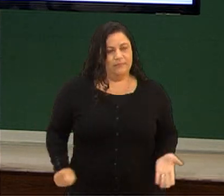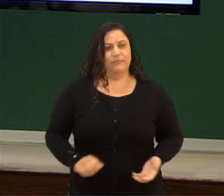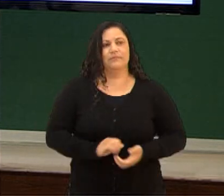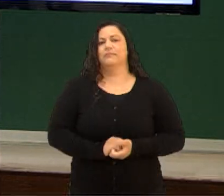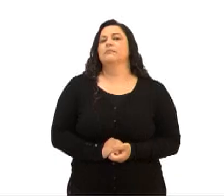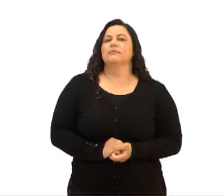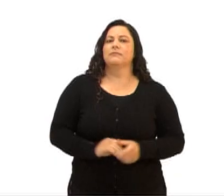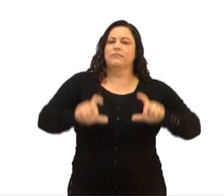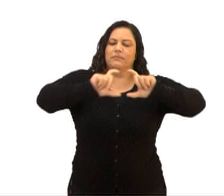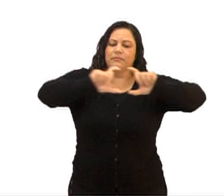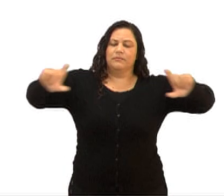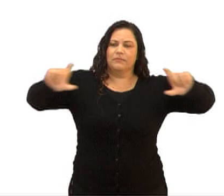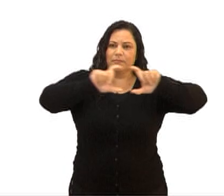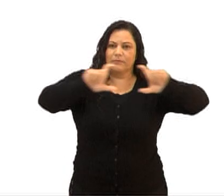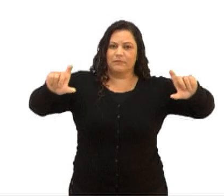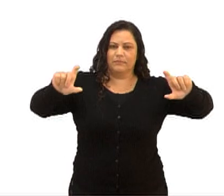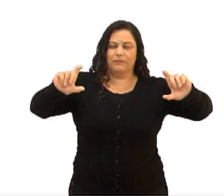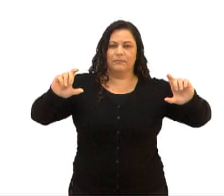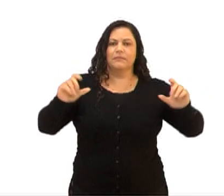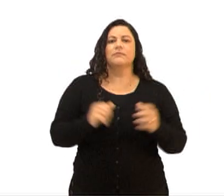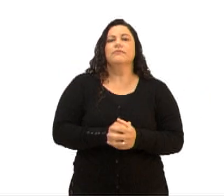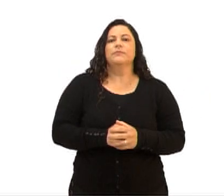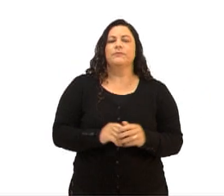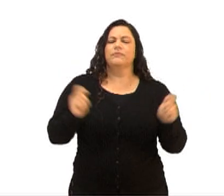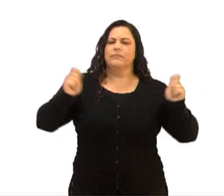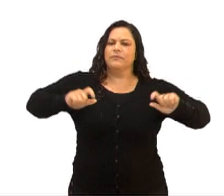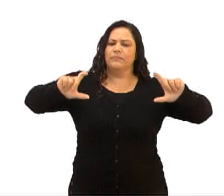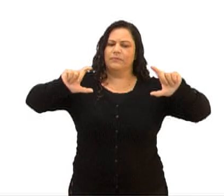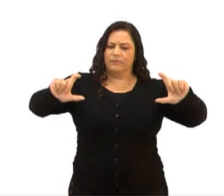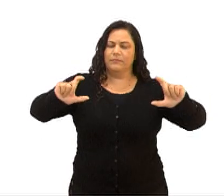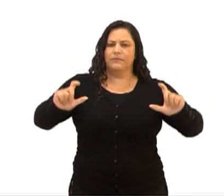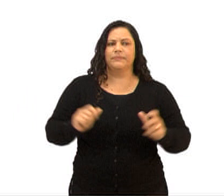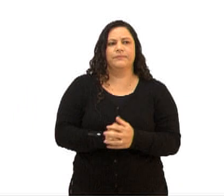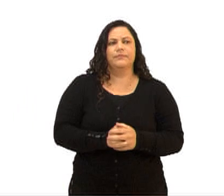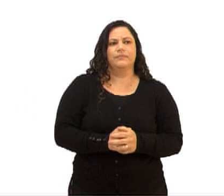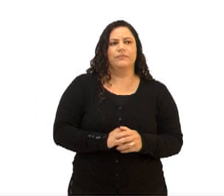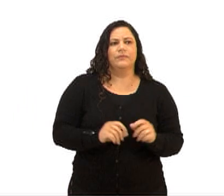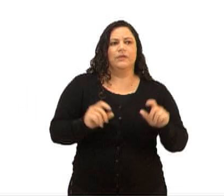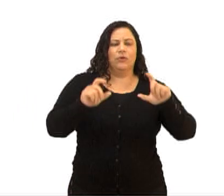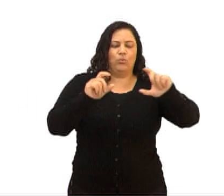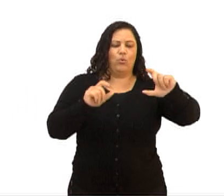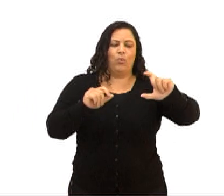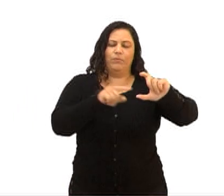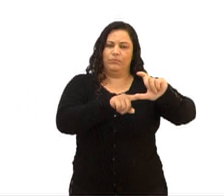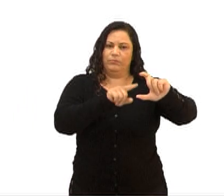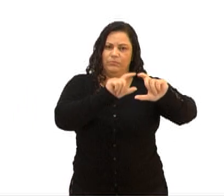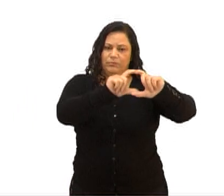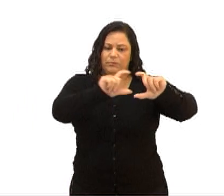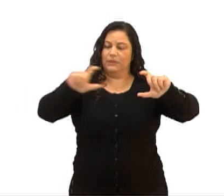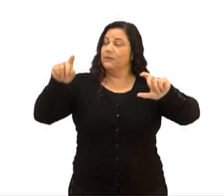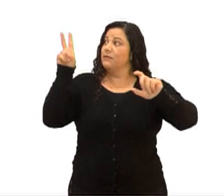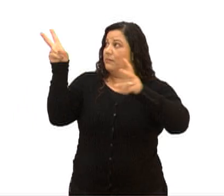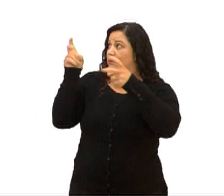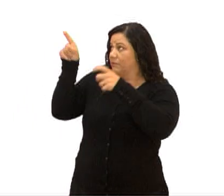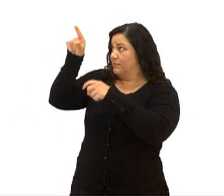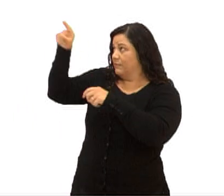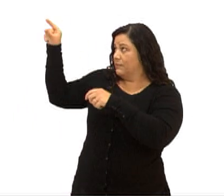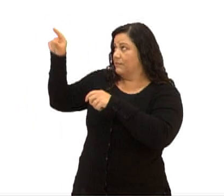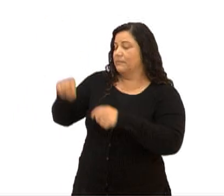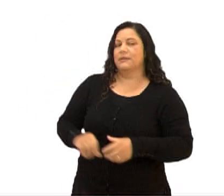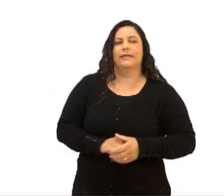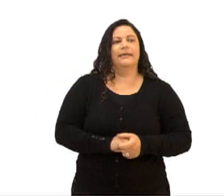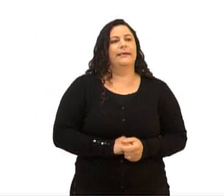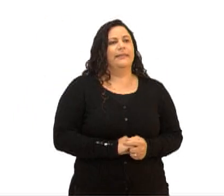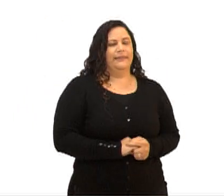aqui é a nossa fórmula. Cofator, eu pego menos 1 elevado a i mais j, pelo produto do determinante daquela linha e